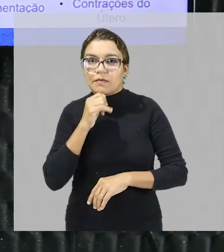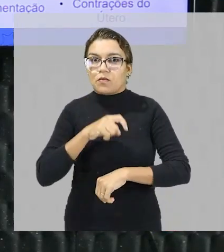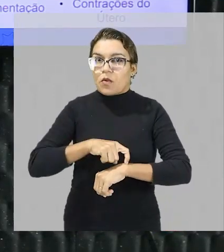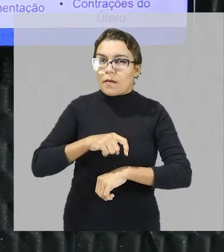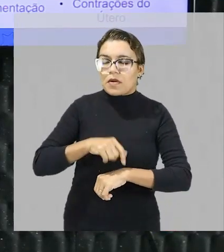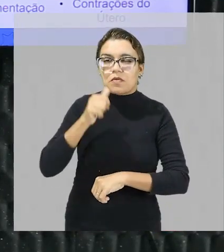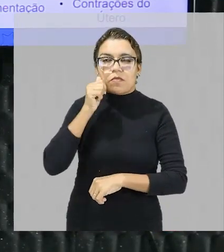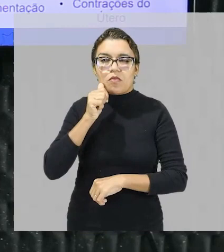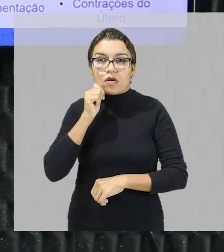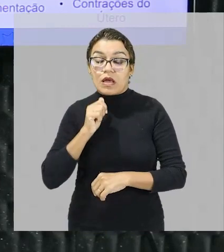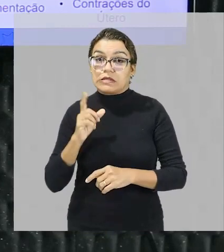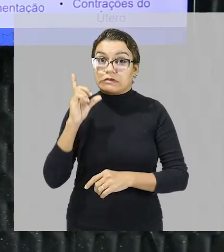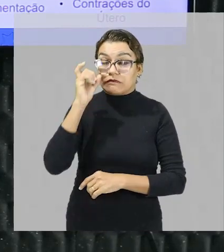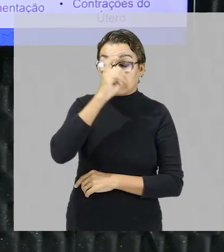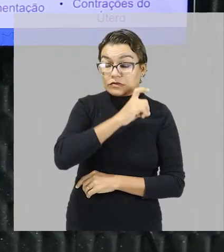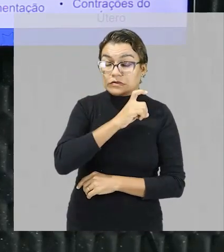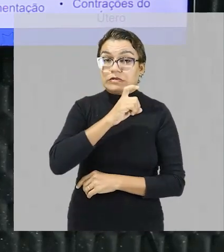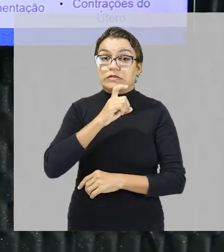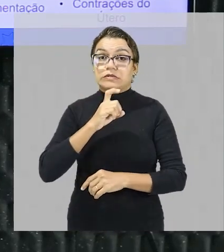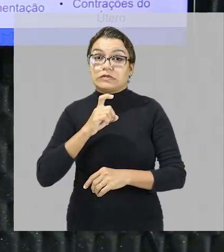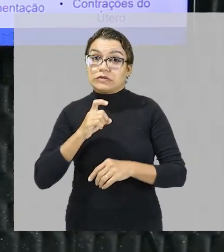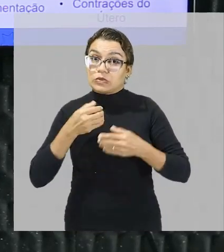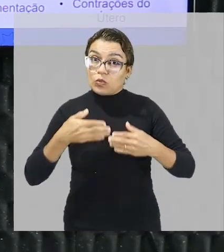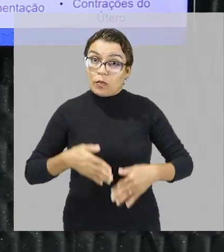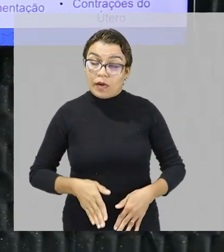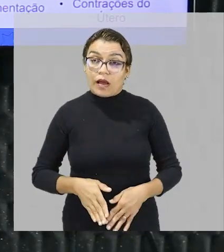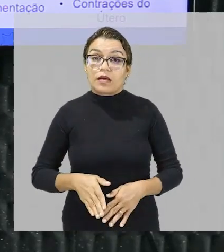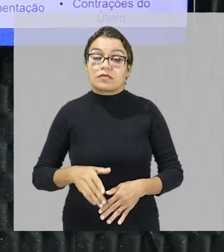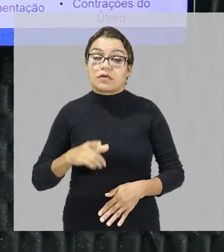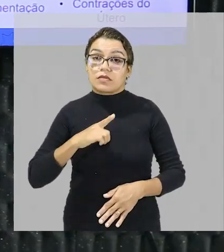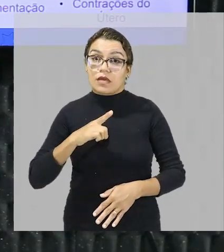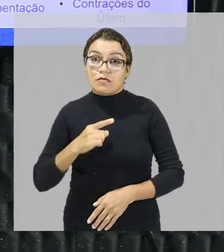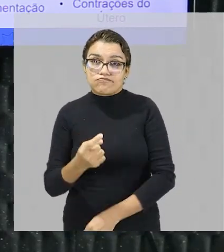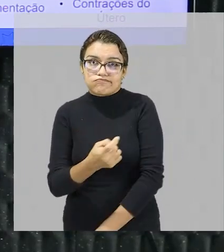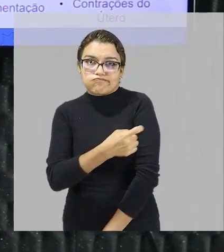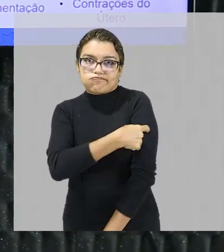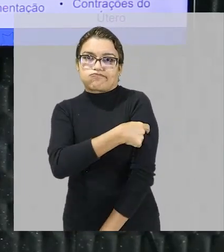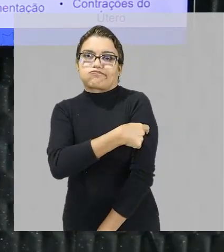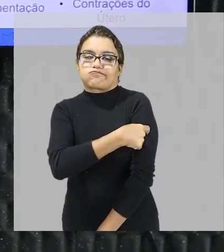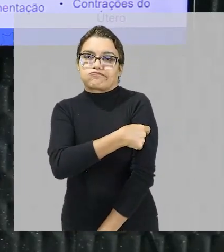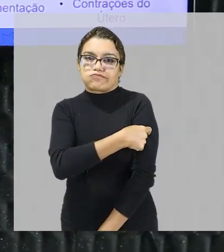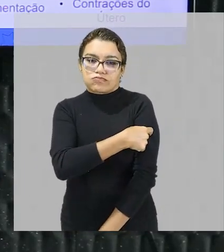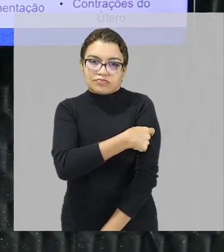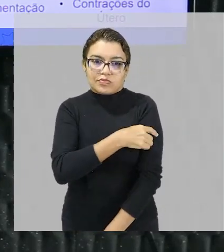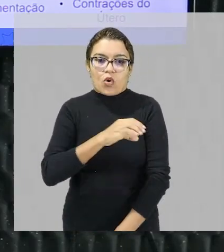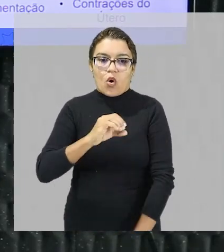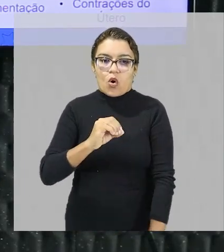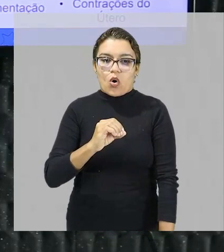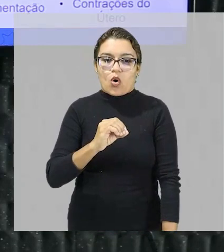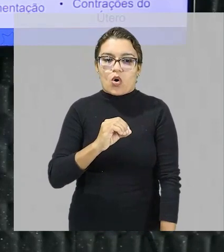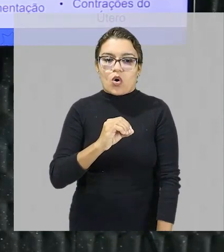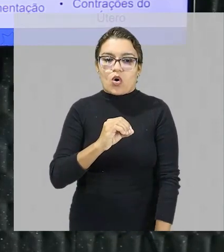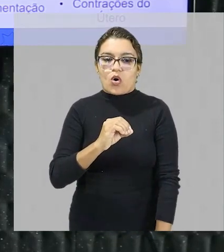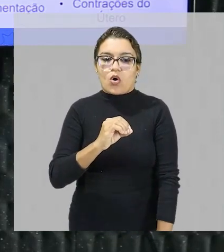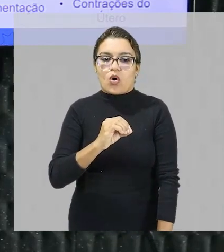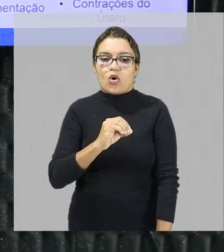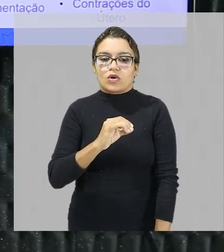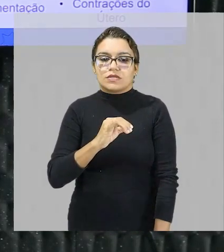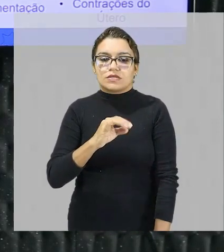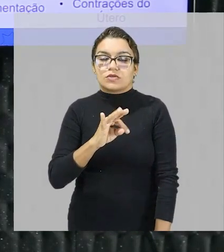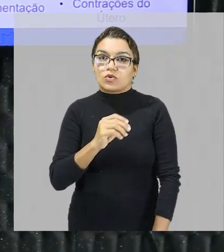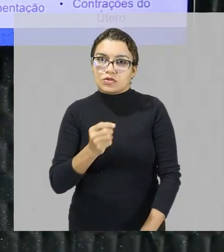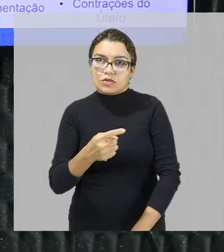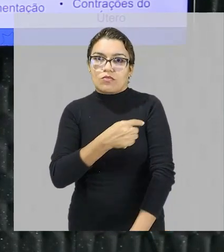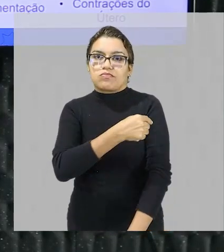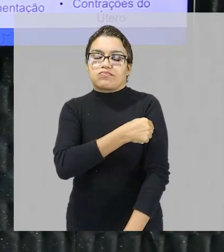promover o parto, os médicos eles geralmente injetam a ocitocina também para que estimule a contração uterina na